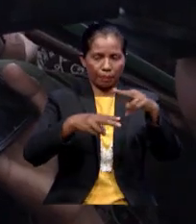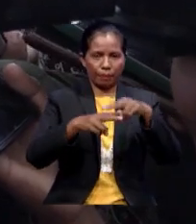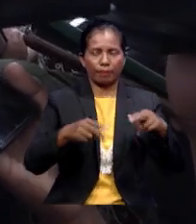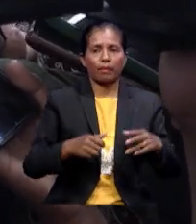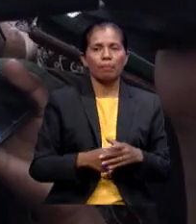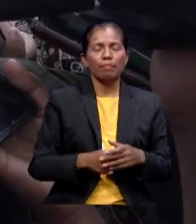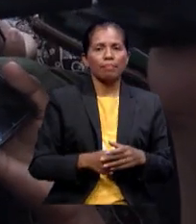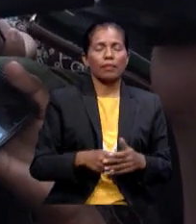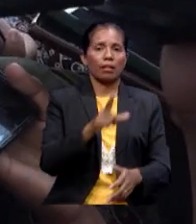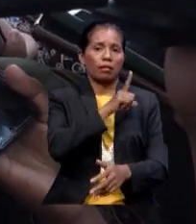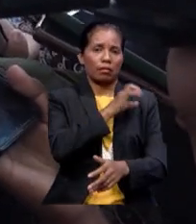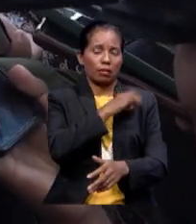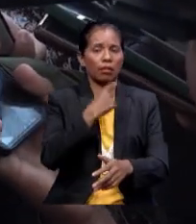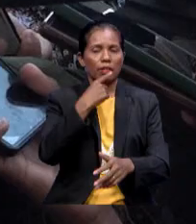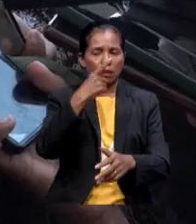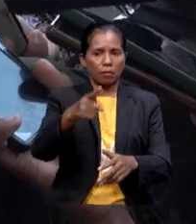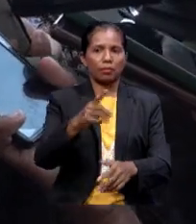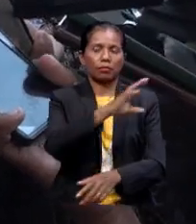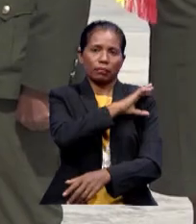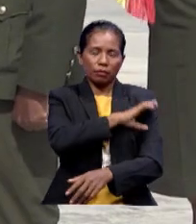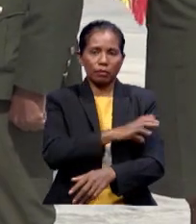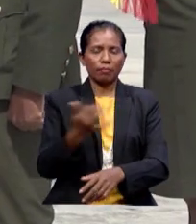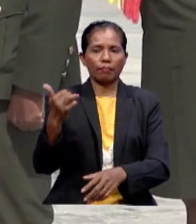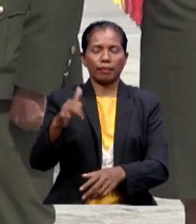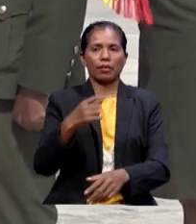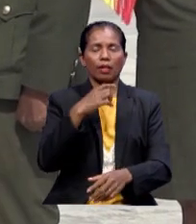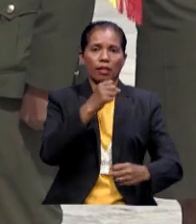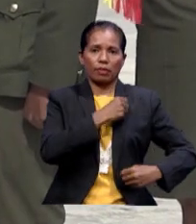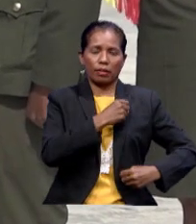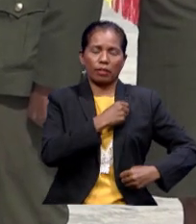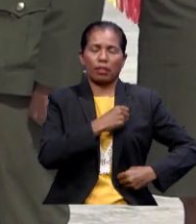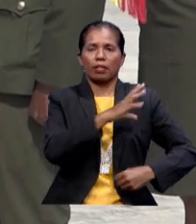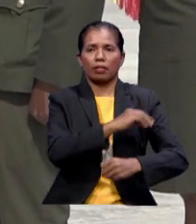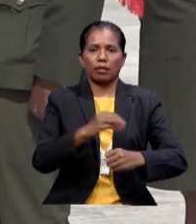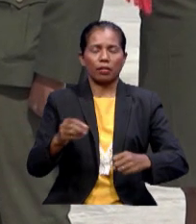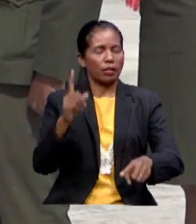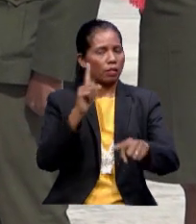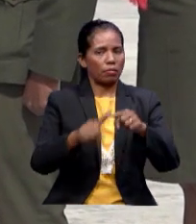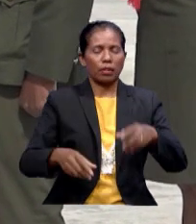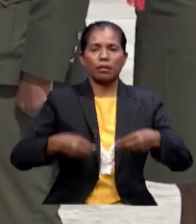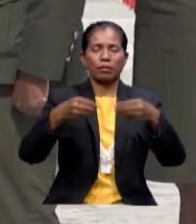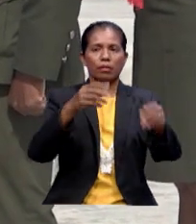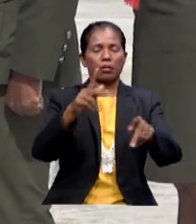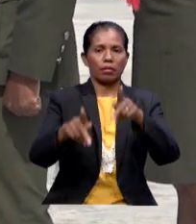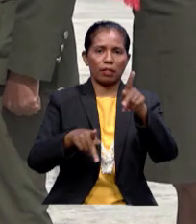Timor apela ba siguransa sira liu-liu PNTL no FVDTL asegura na fatin situasaun iha rilaran. La bele fo espasu ba ema